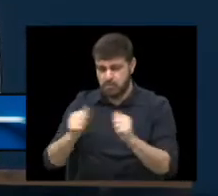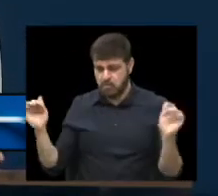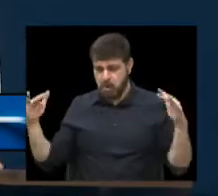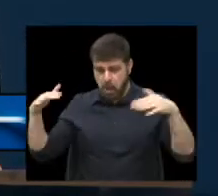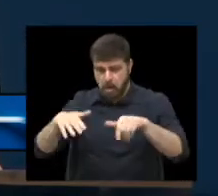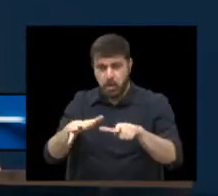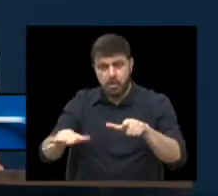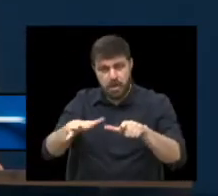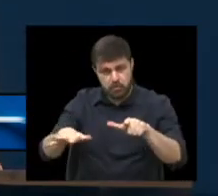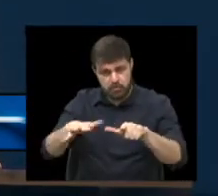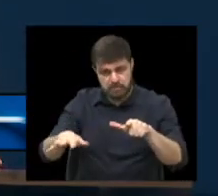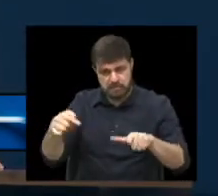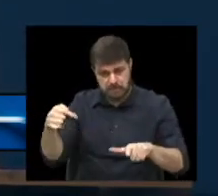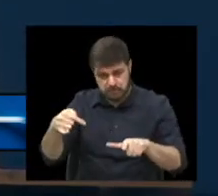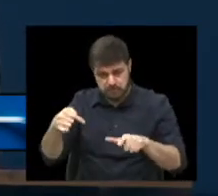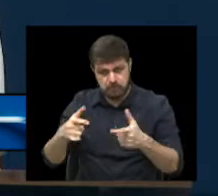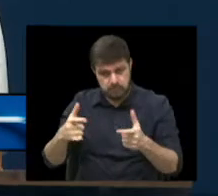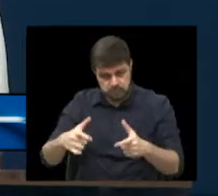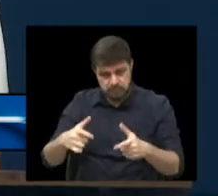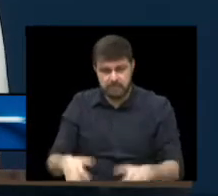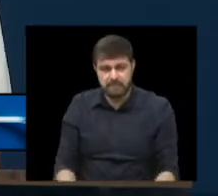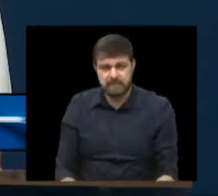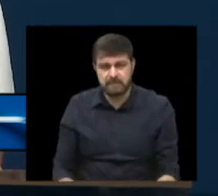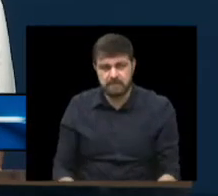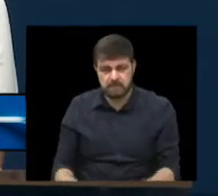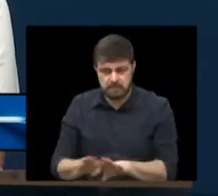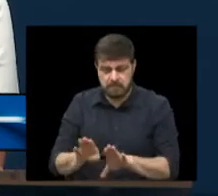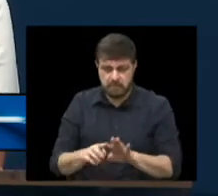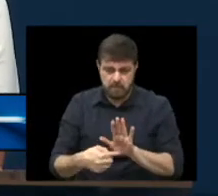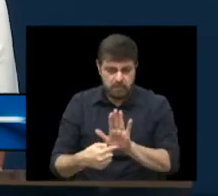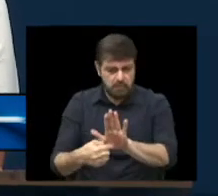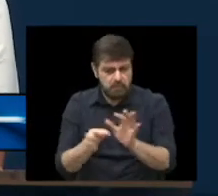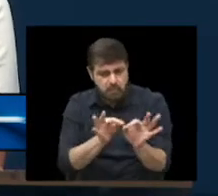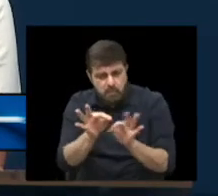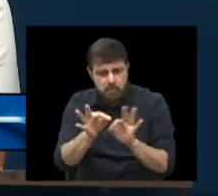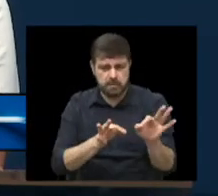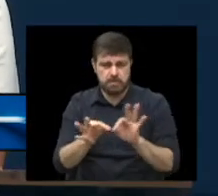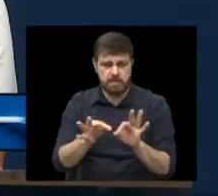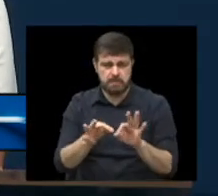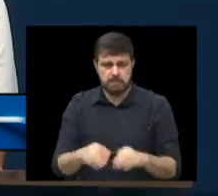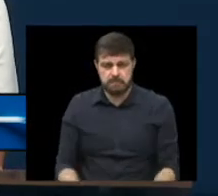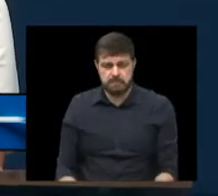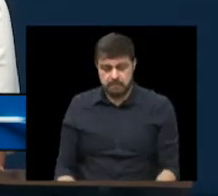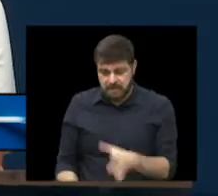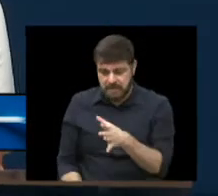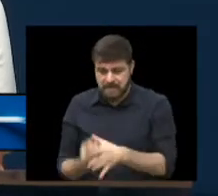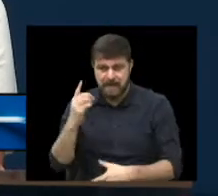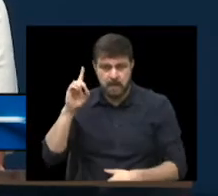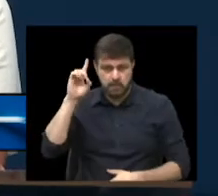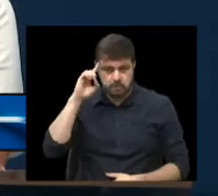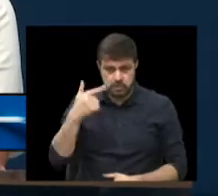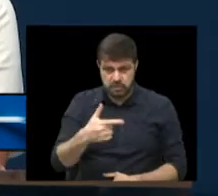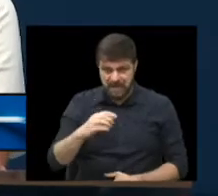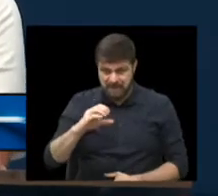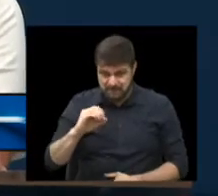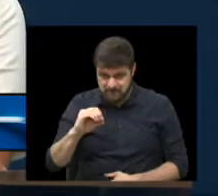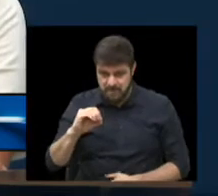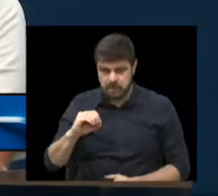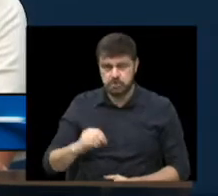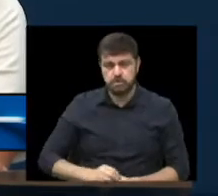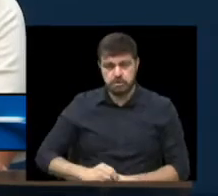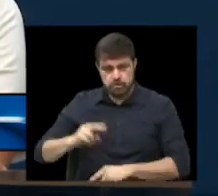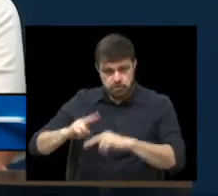Também apresentei hoje um projeto para instituir o dia 20 de junho como dia de luta contra